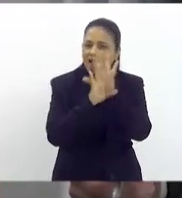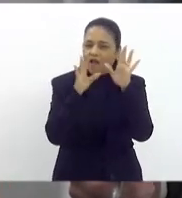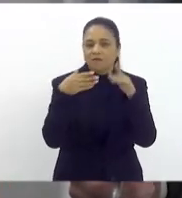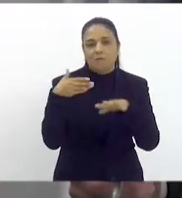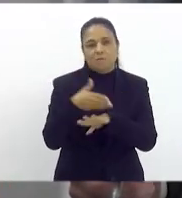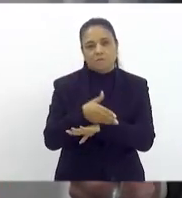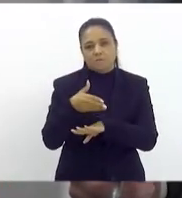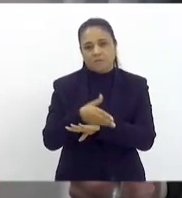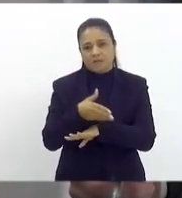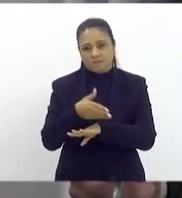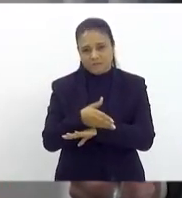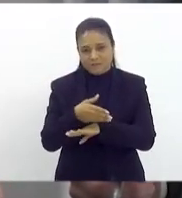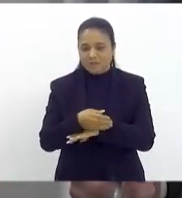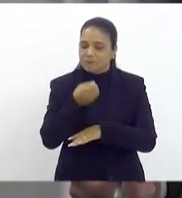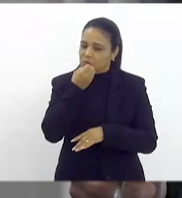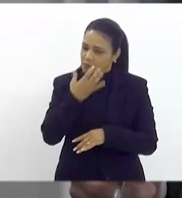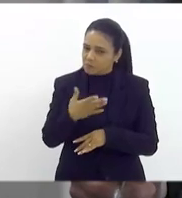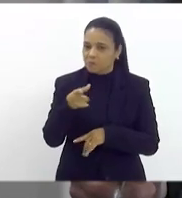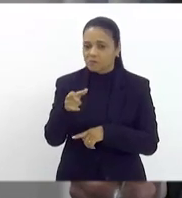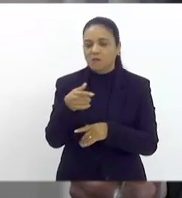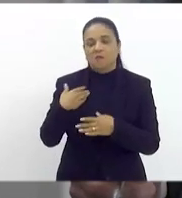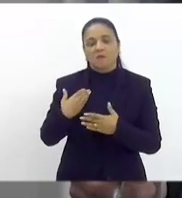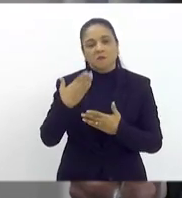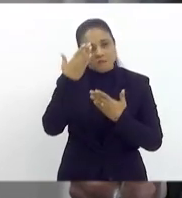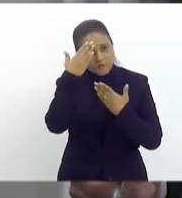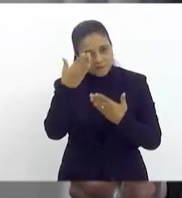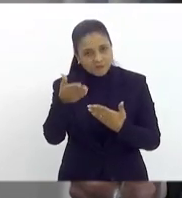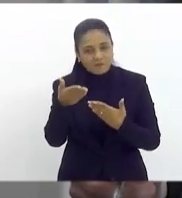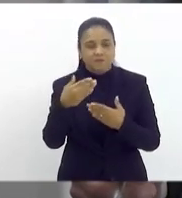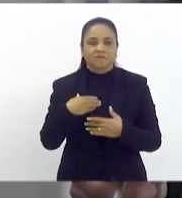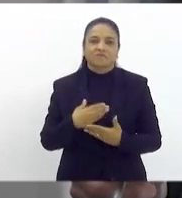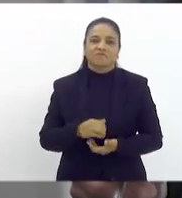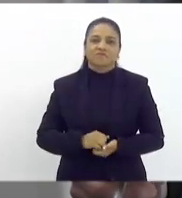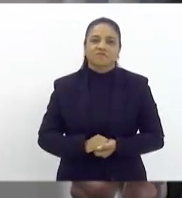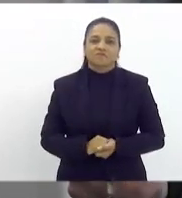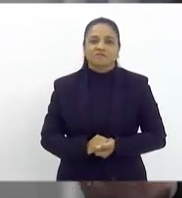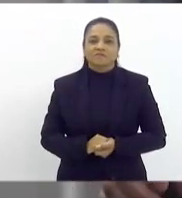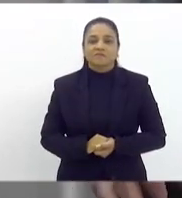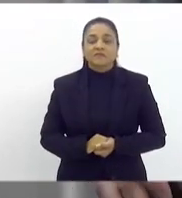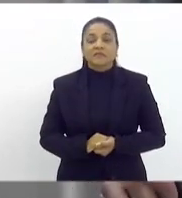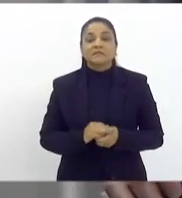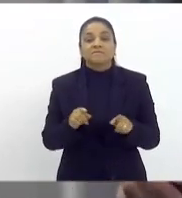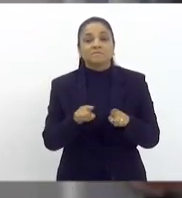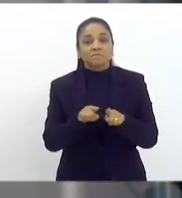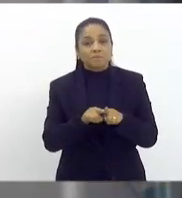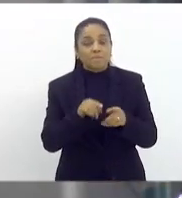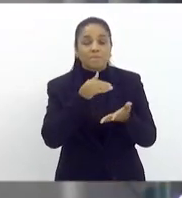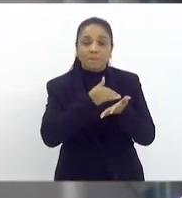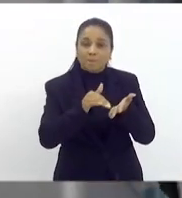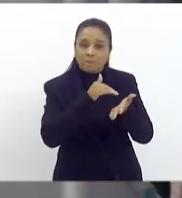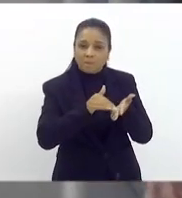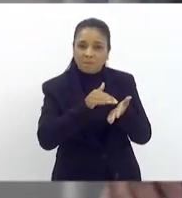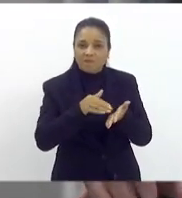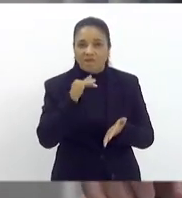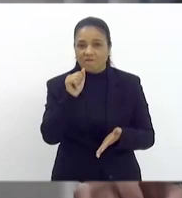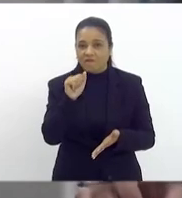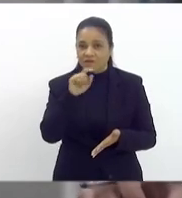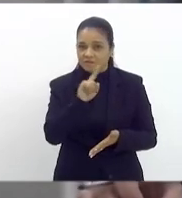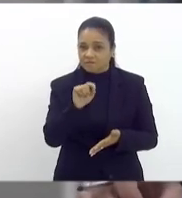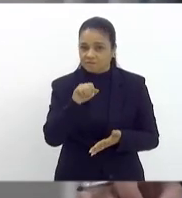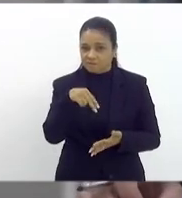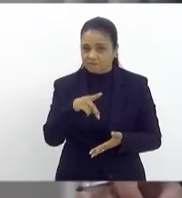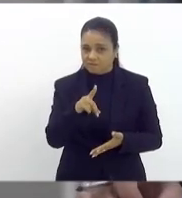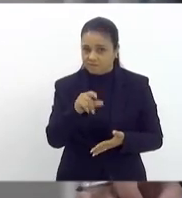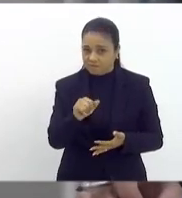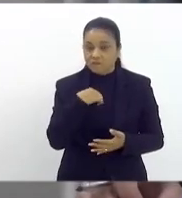participação vai ser muito profícua aqui. Obrigado pela presença, Shelf. Com relação às secretarias de Fazenda, a dúvida